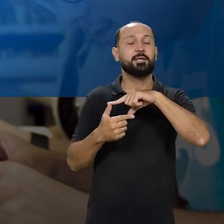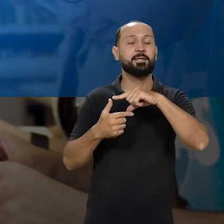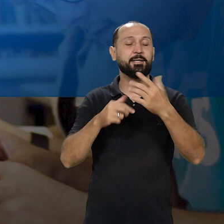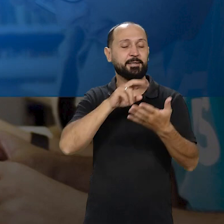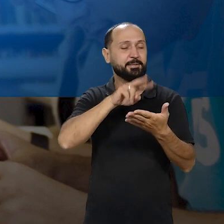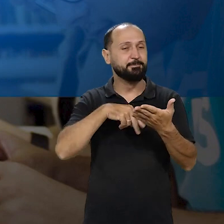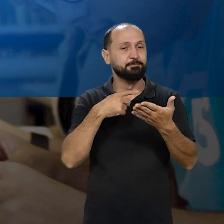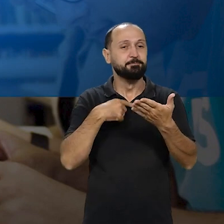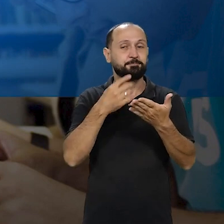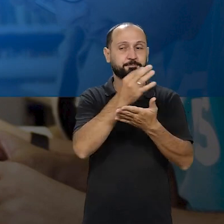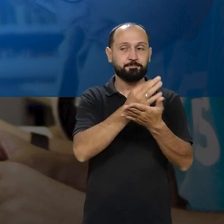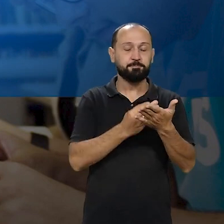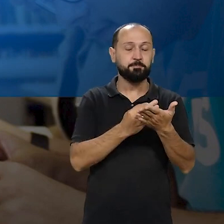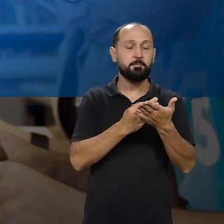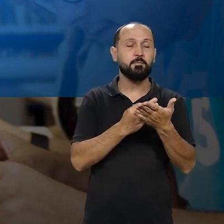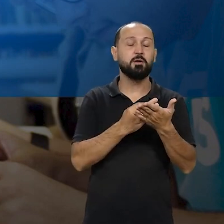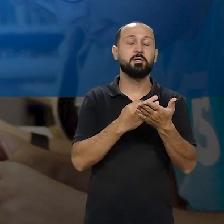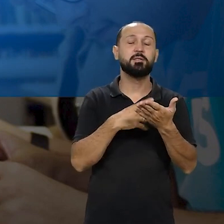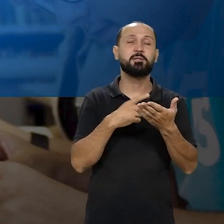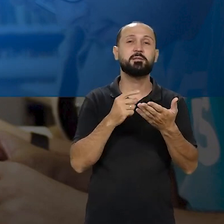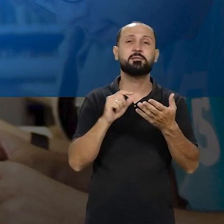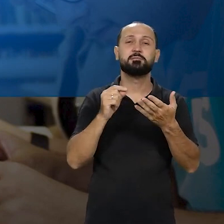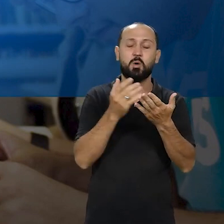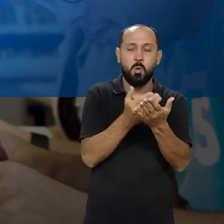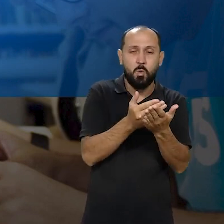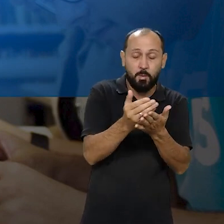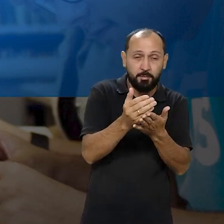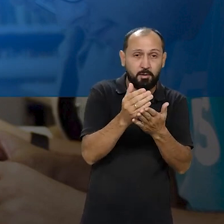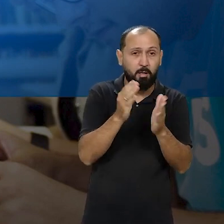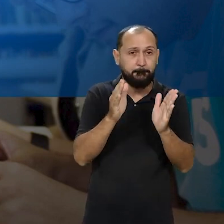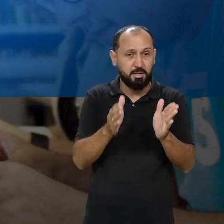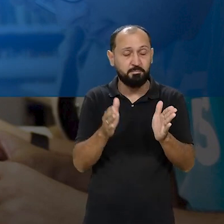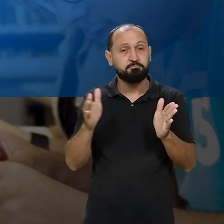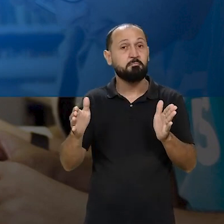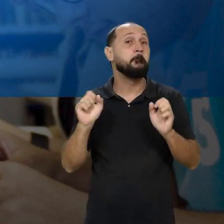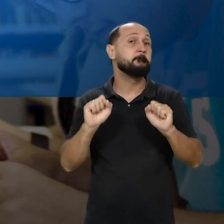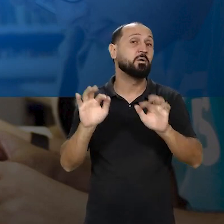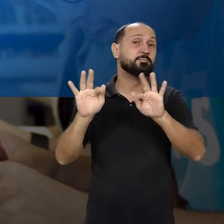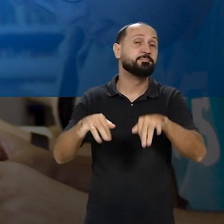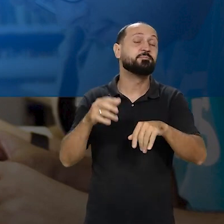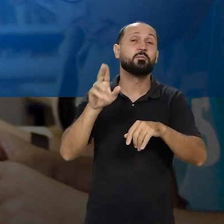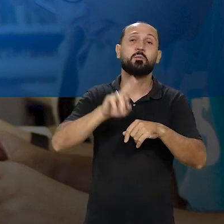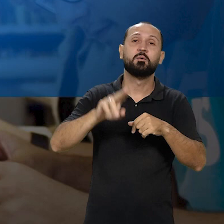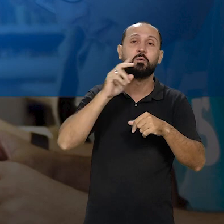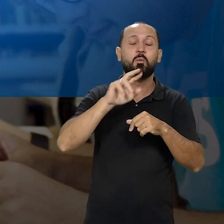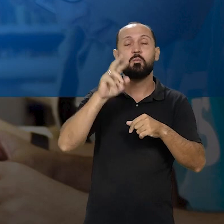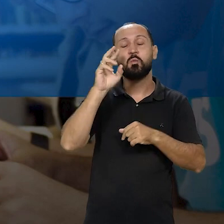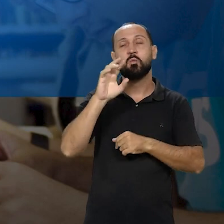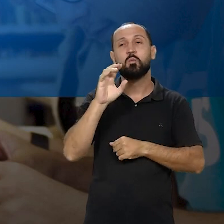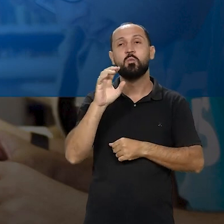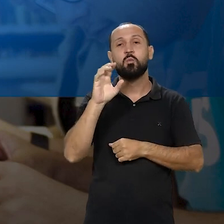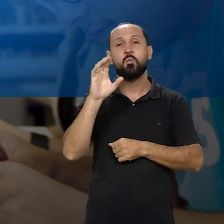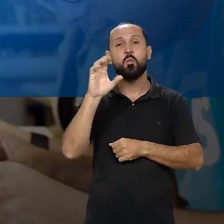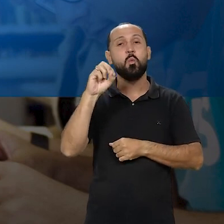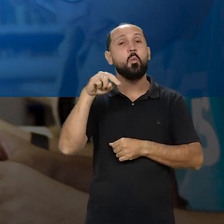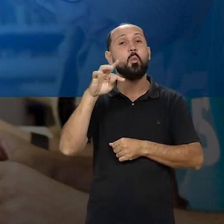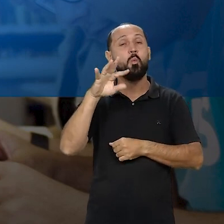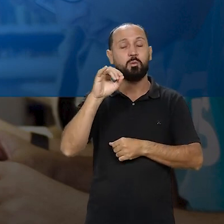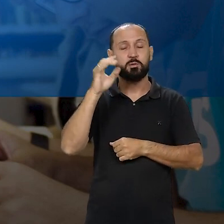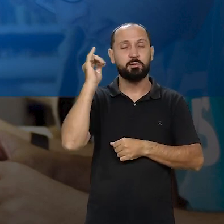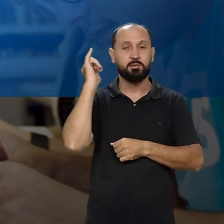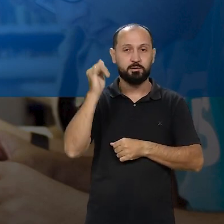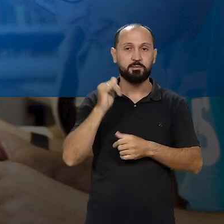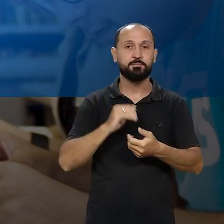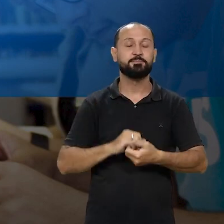ler um texto X, ele tem um começo, um meio e um fim. Por isso que ele pode ser, às vezes, tomado aí como um conto, né? E